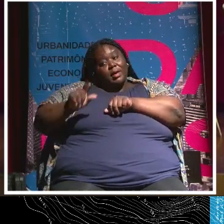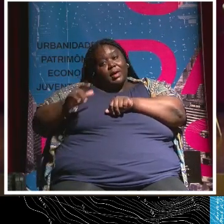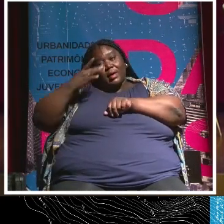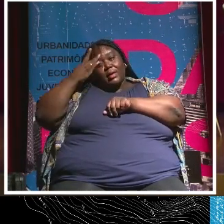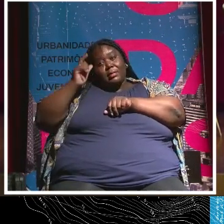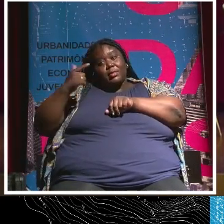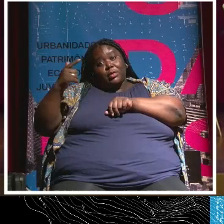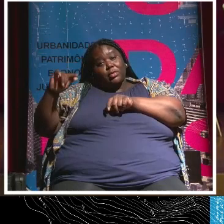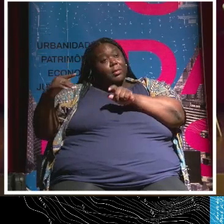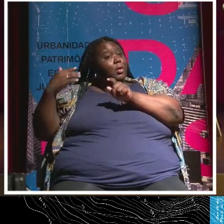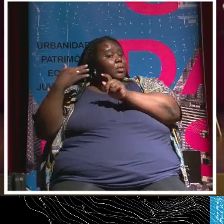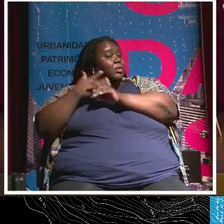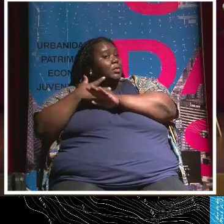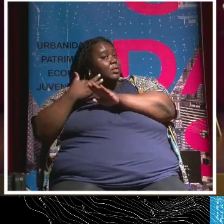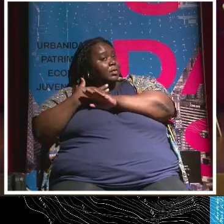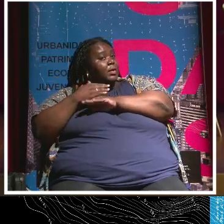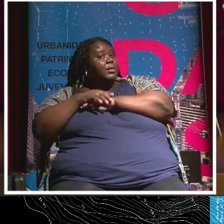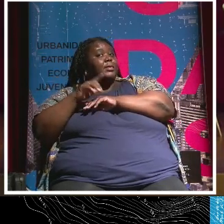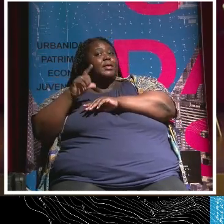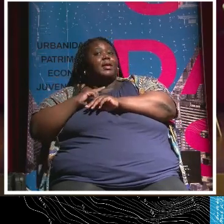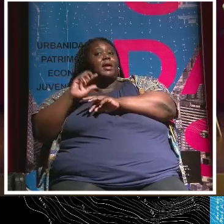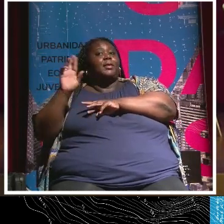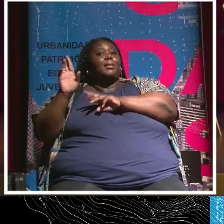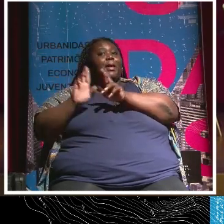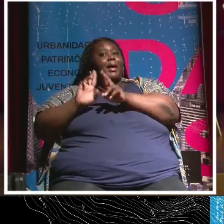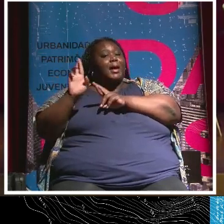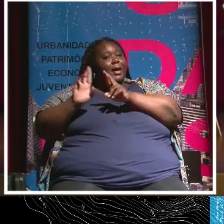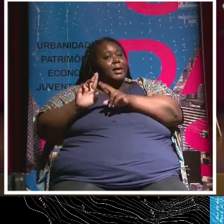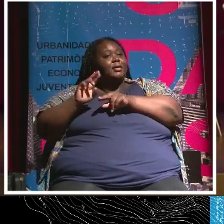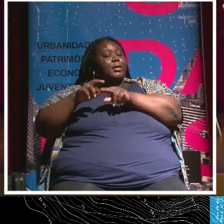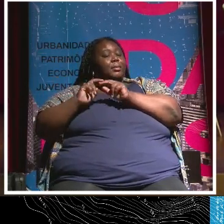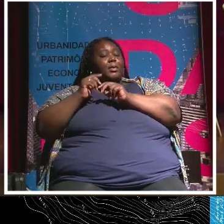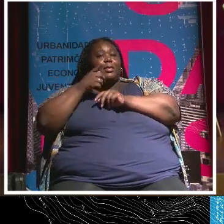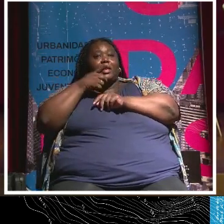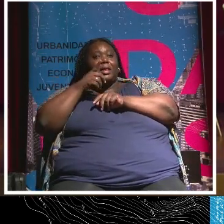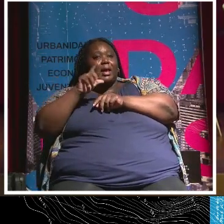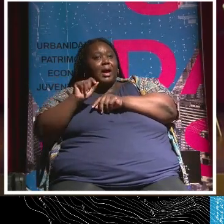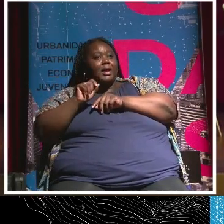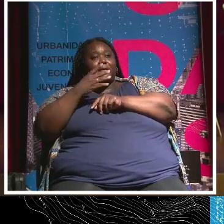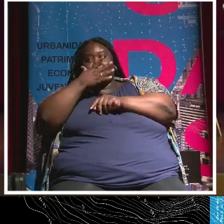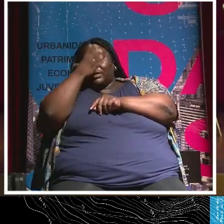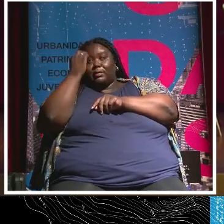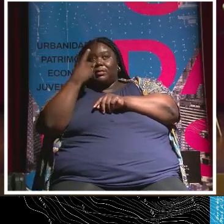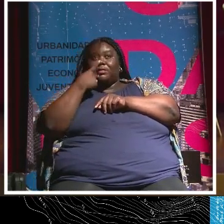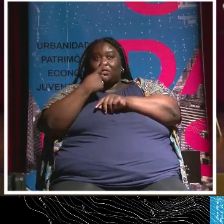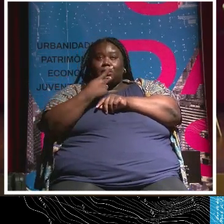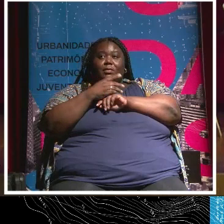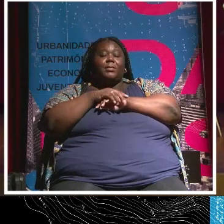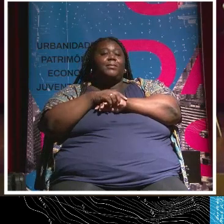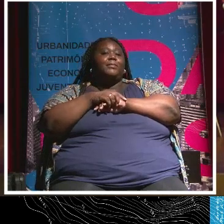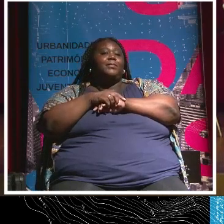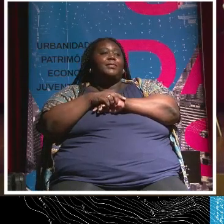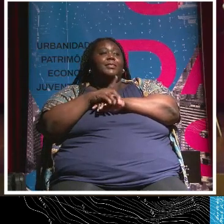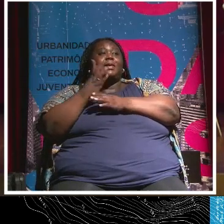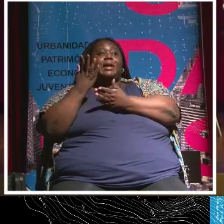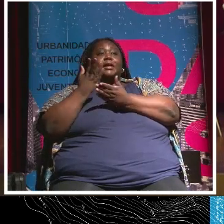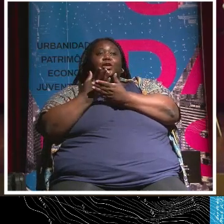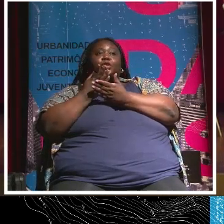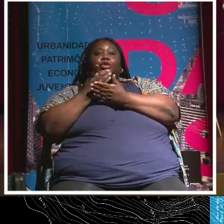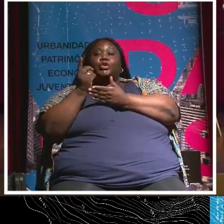outra cidade, que estabelece uma relação a partir da linguagem, e esqueci de dizer que ele passa pela escola de samba